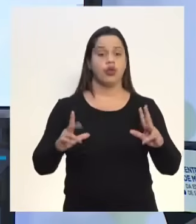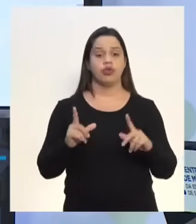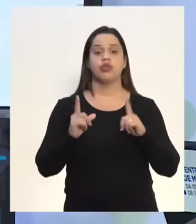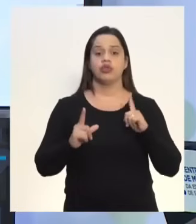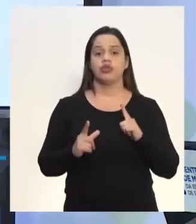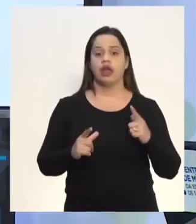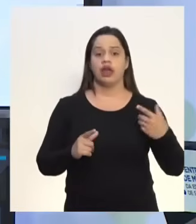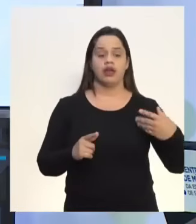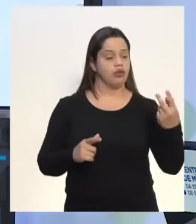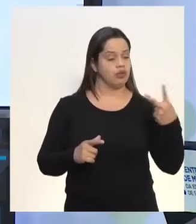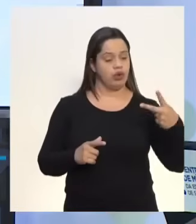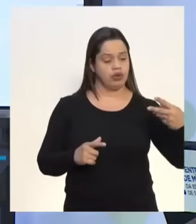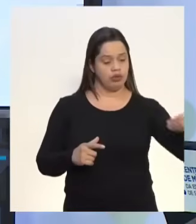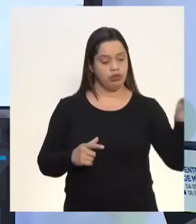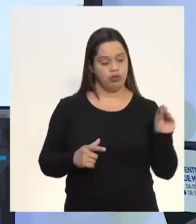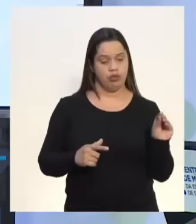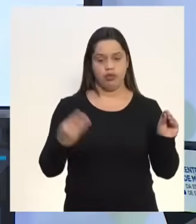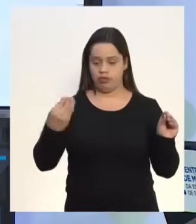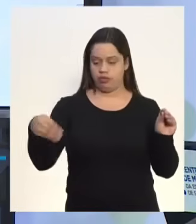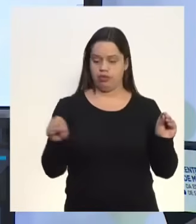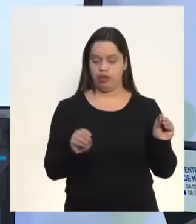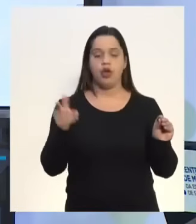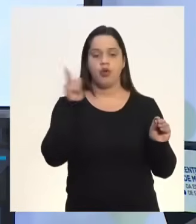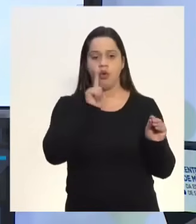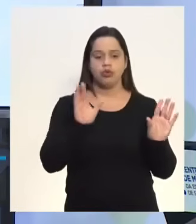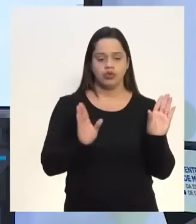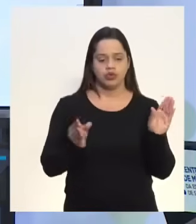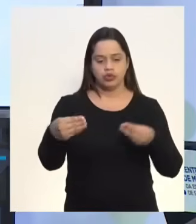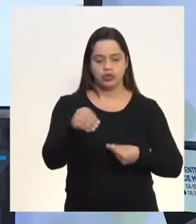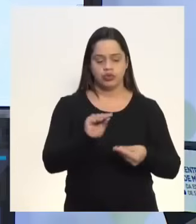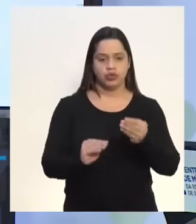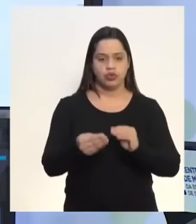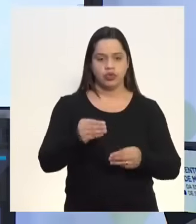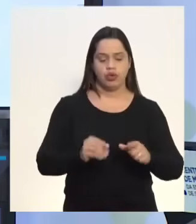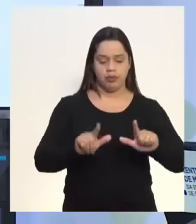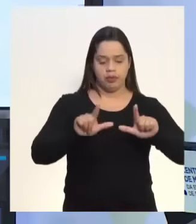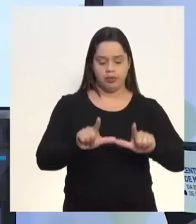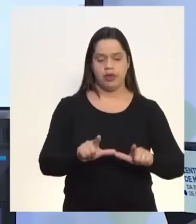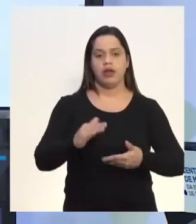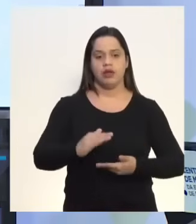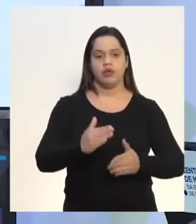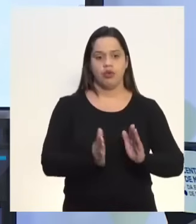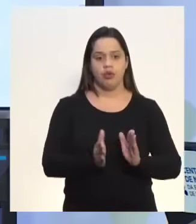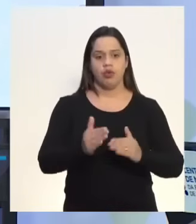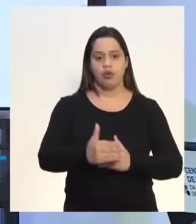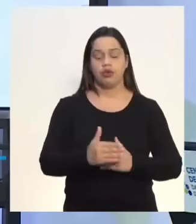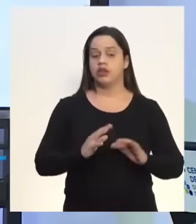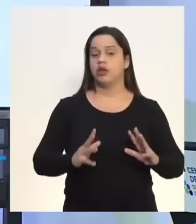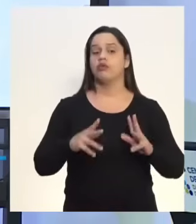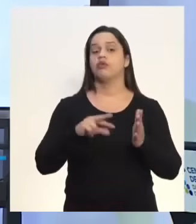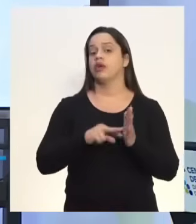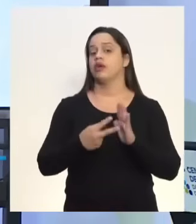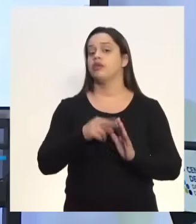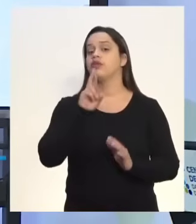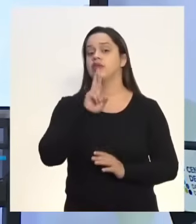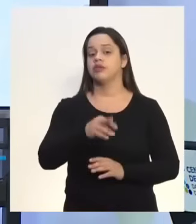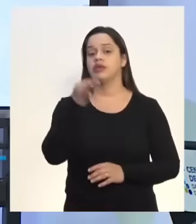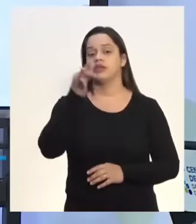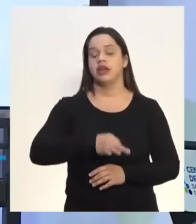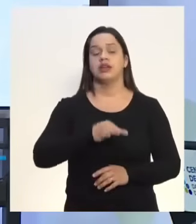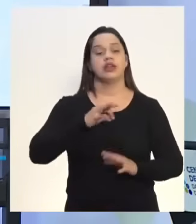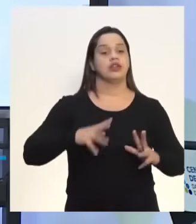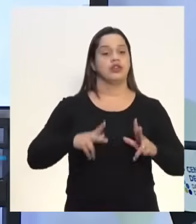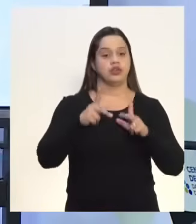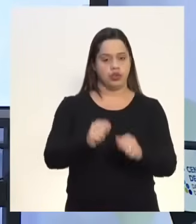2. E aí eu consigo fechar esse cubo, por isso que a resposta certa seria todos, né, Ale? É isso mesmo.